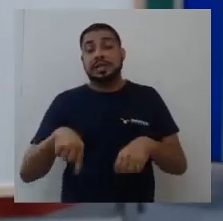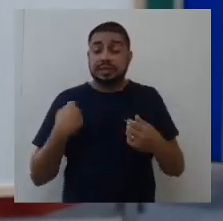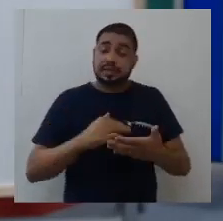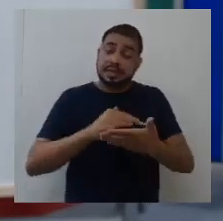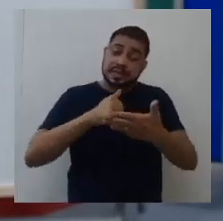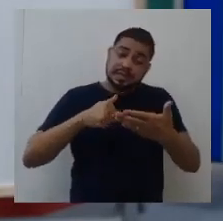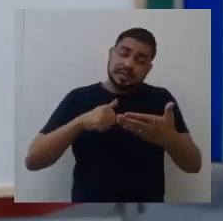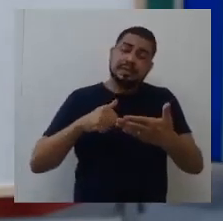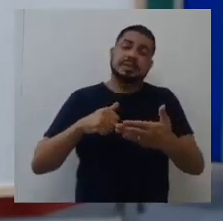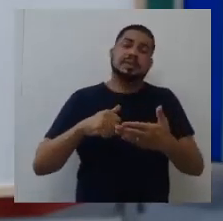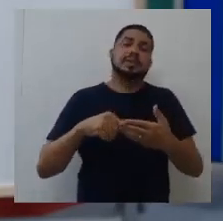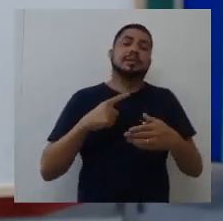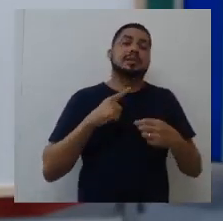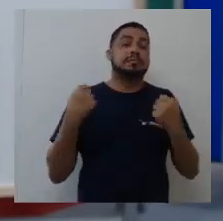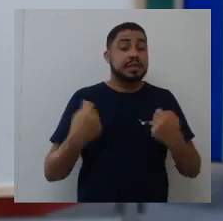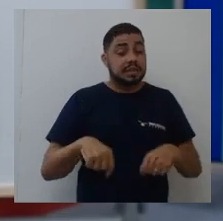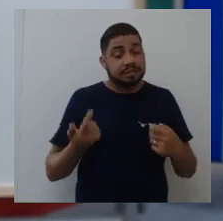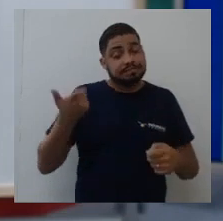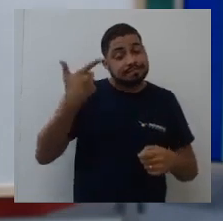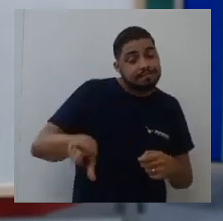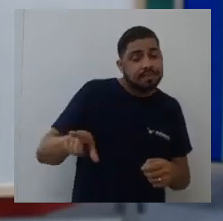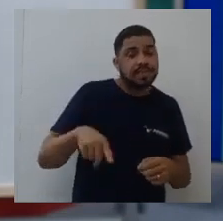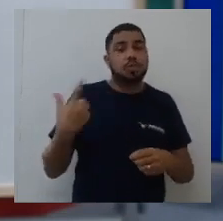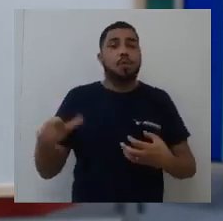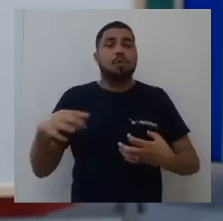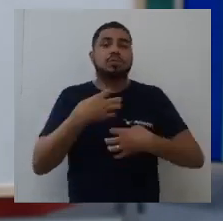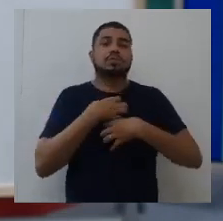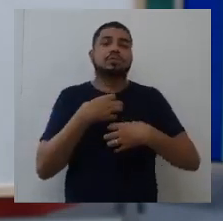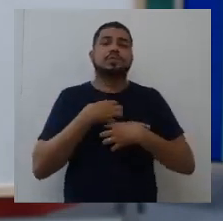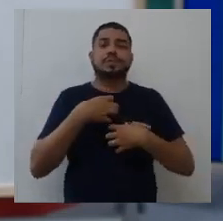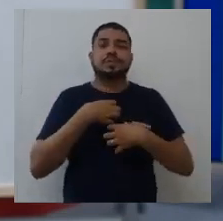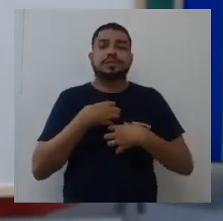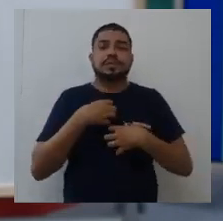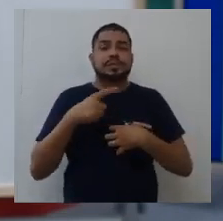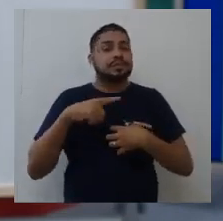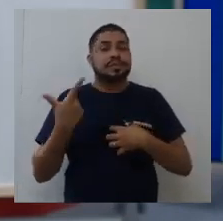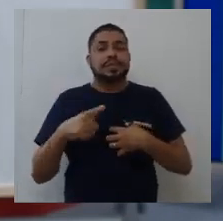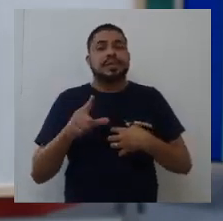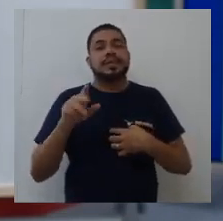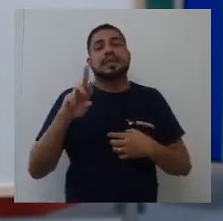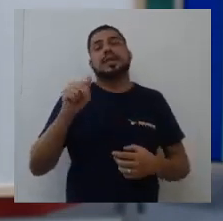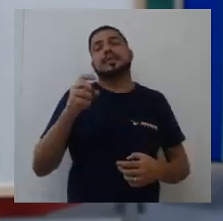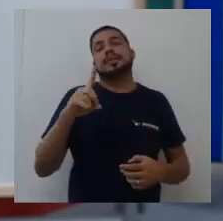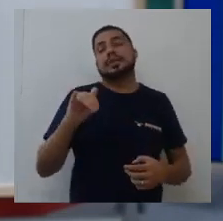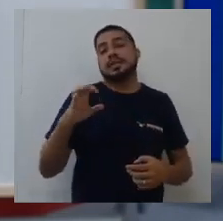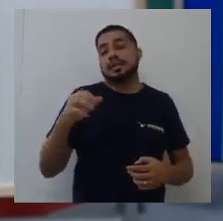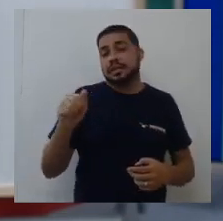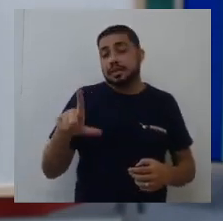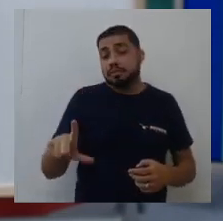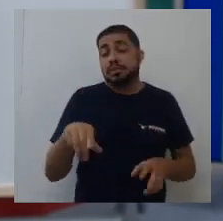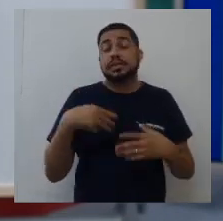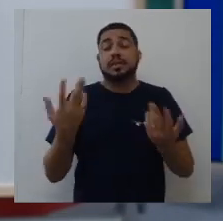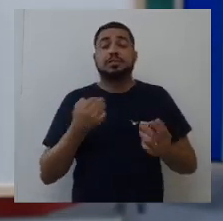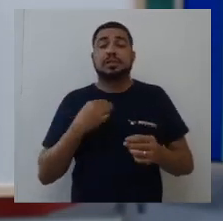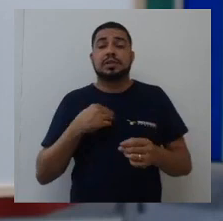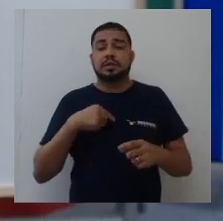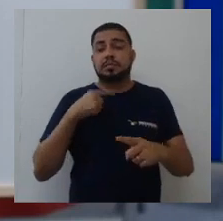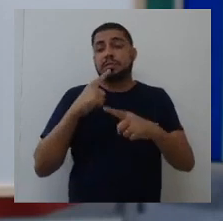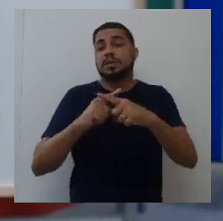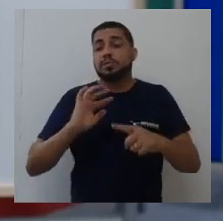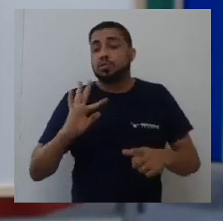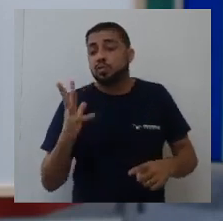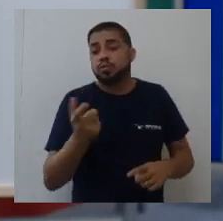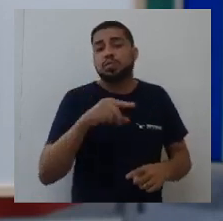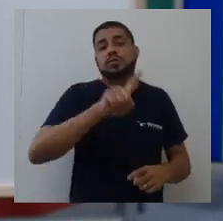tenho que escrever essa fração numa outra forma, de modo que não tenha radical no denominador. Para isso, eu vou multiplicar tudo por raiz